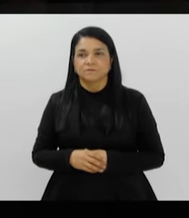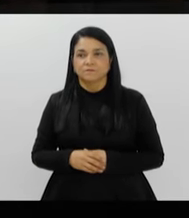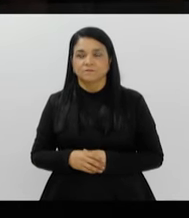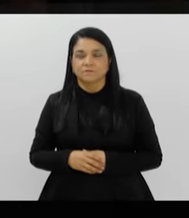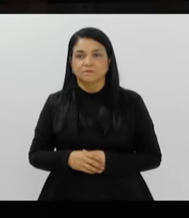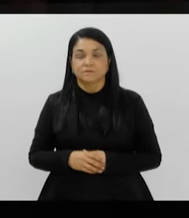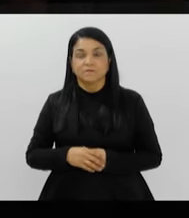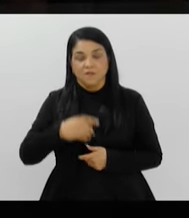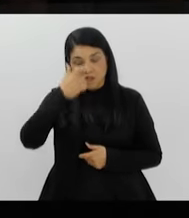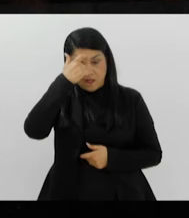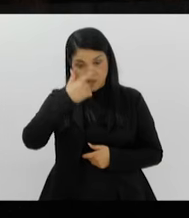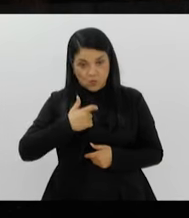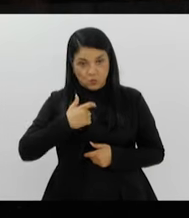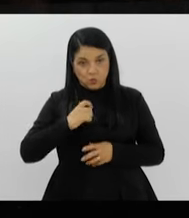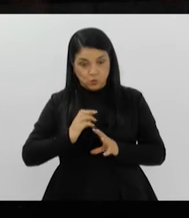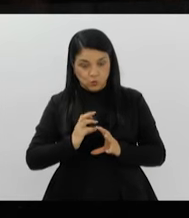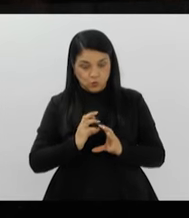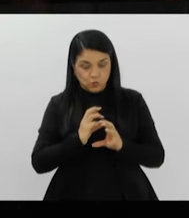eu somar